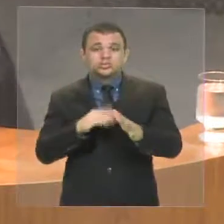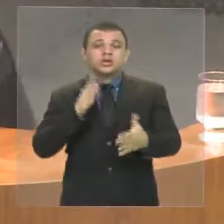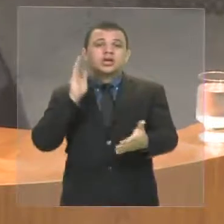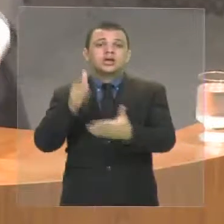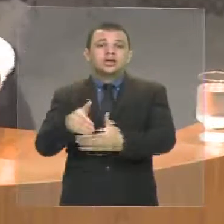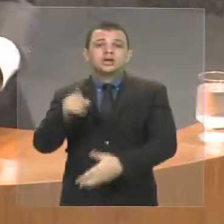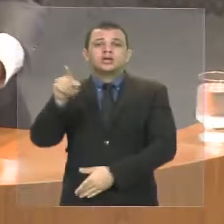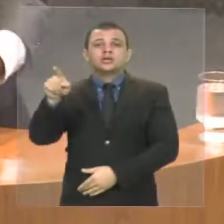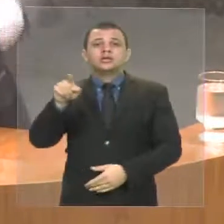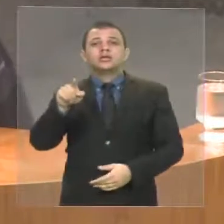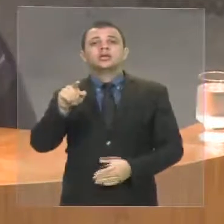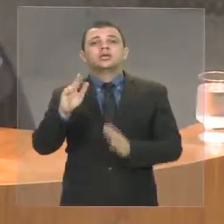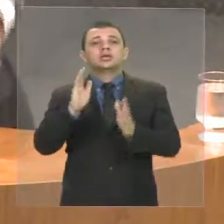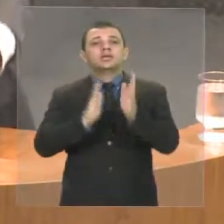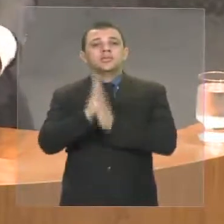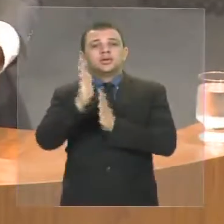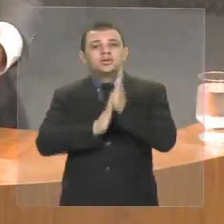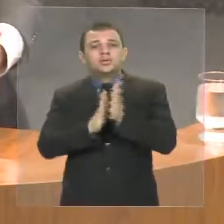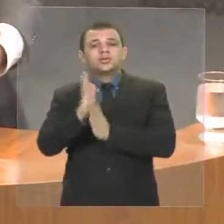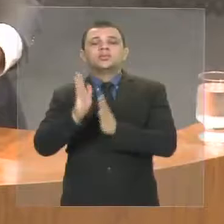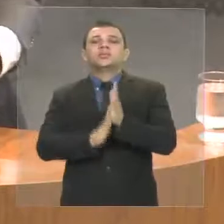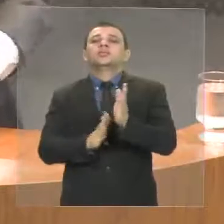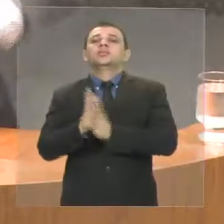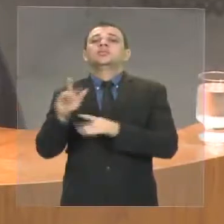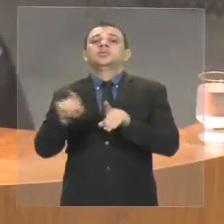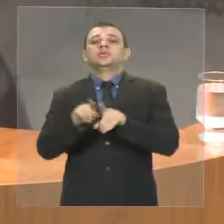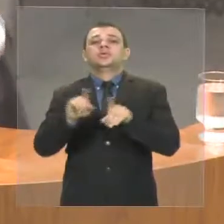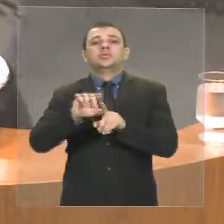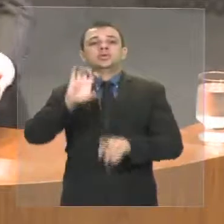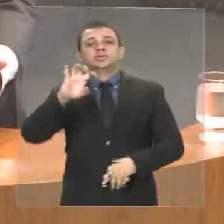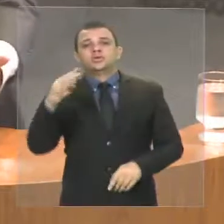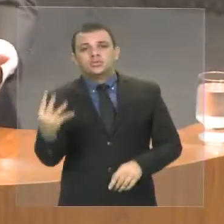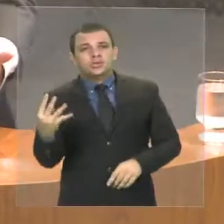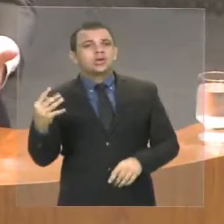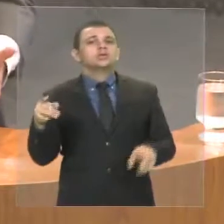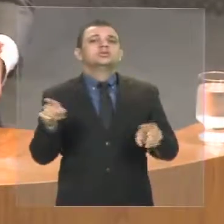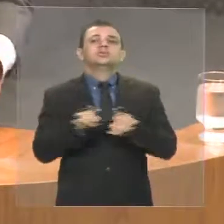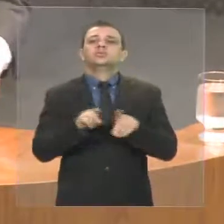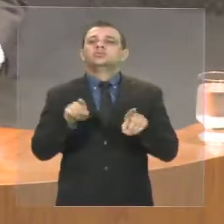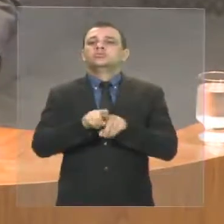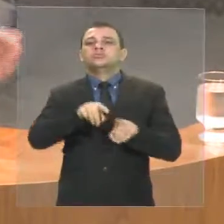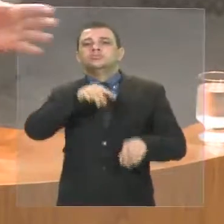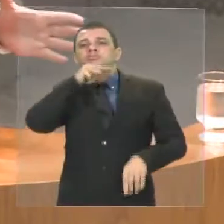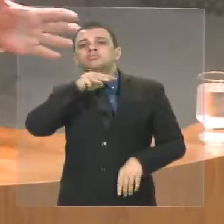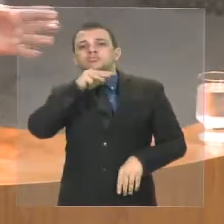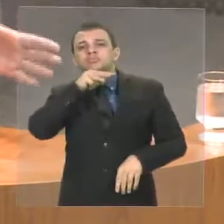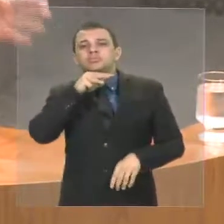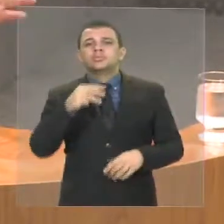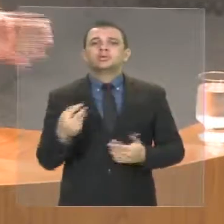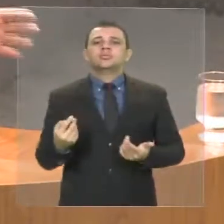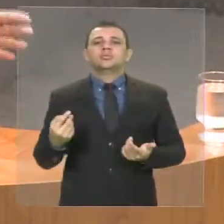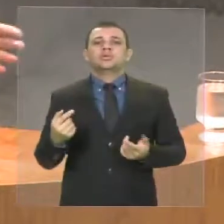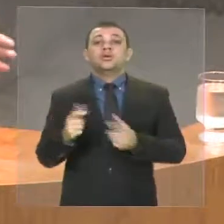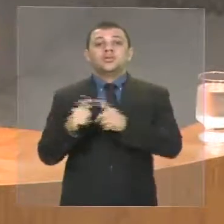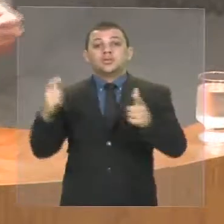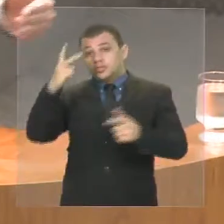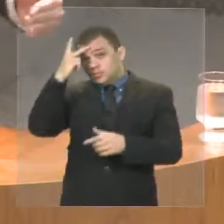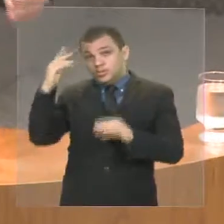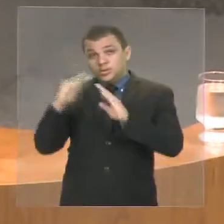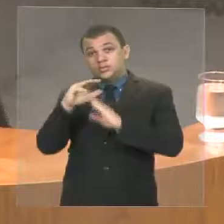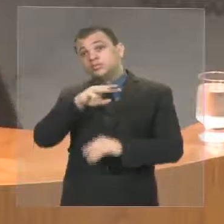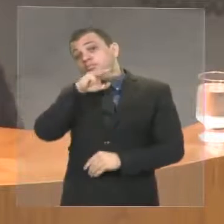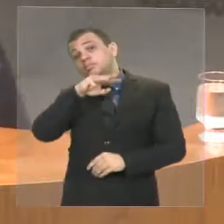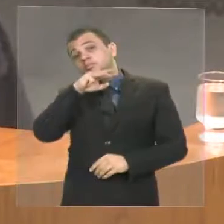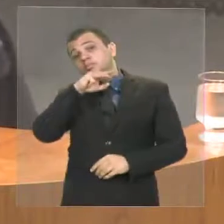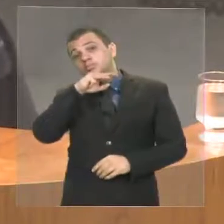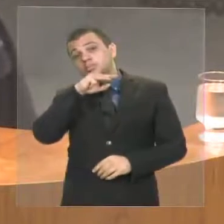o Coatrac também, o Coatrac 4 também é beneficiado, o Maiobão também é beneficiado. A maioria dos moradores do Maiobão hoje não vem mais